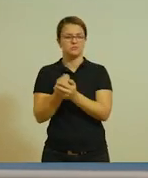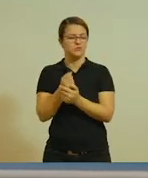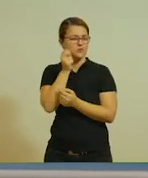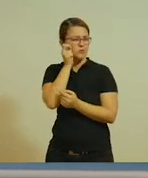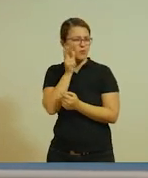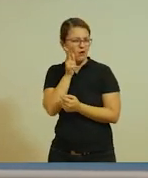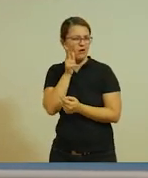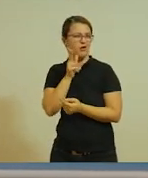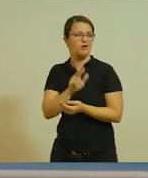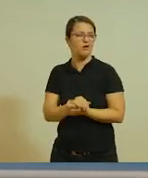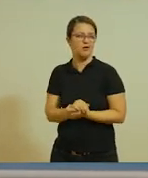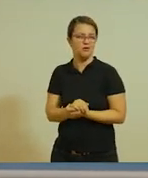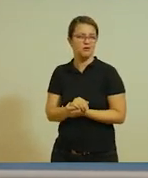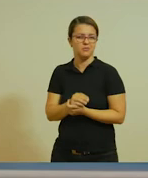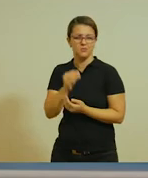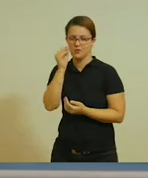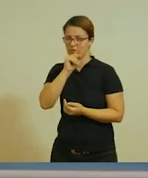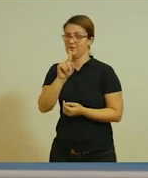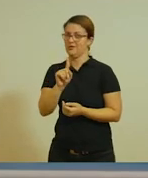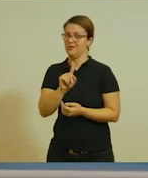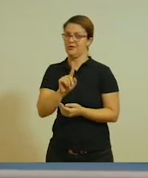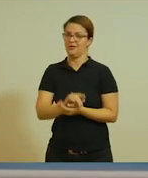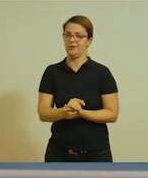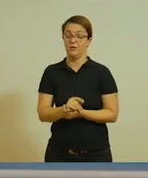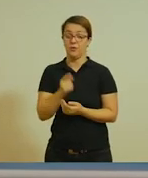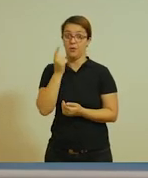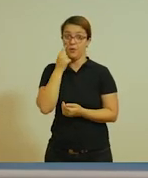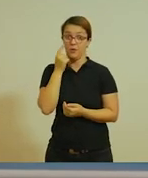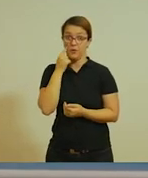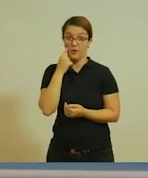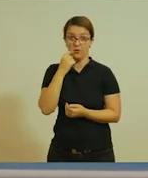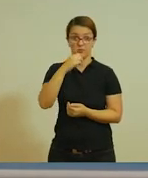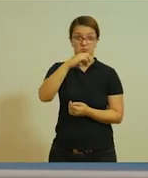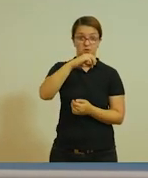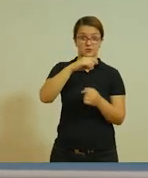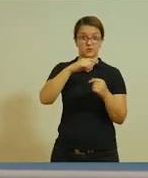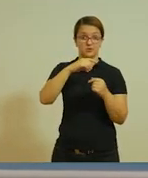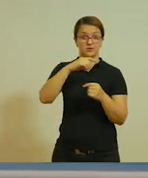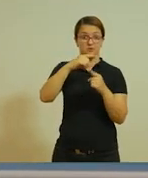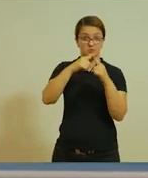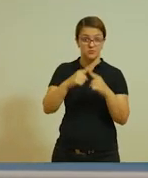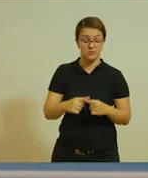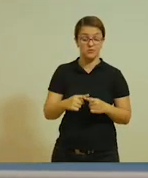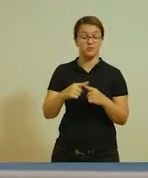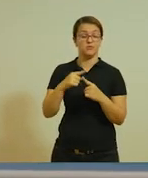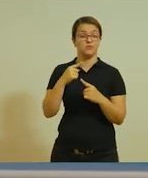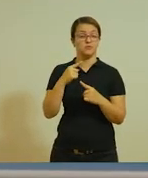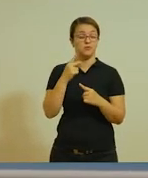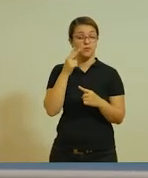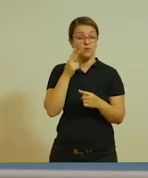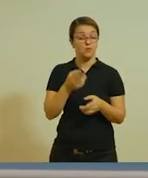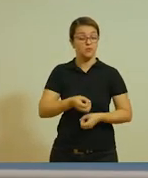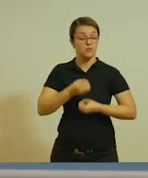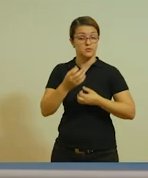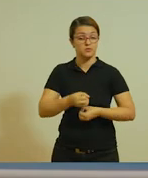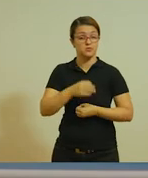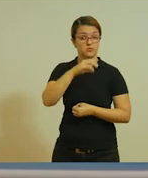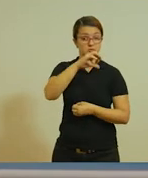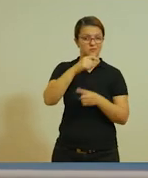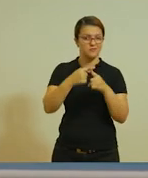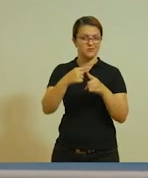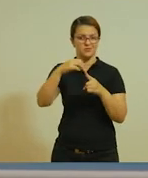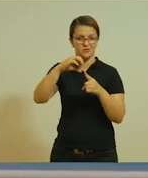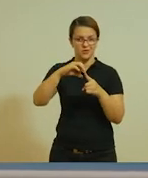foi esperta. Observem aqui também a tabuada do 9, ó. Eu só tenho aqui na coluna a informação de 9 vezes 9